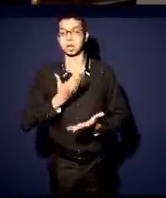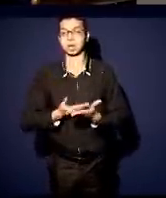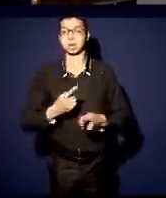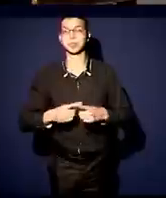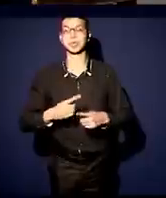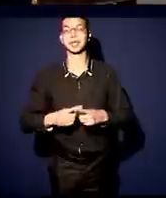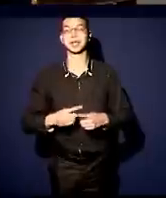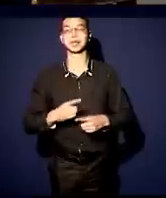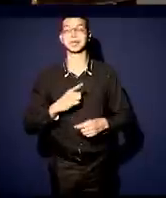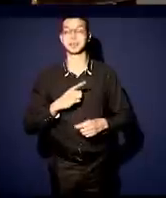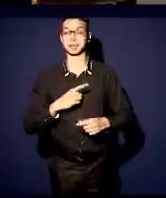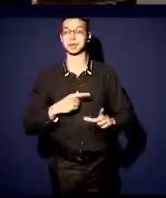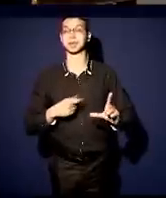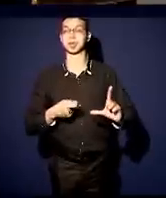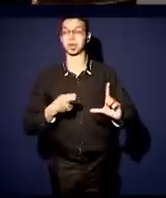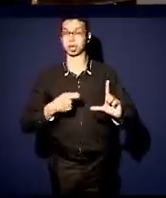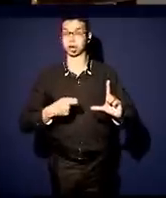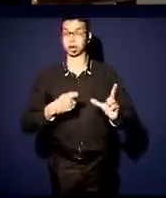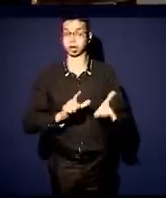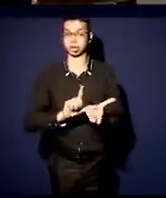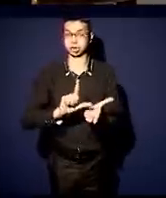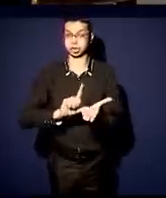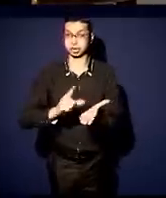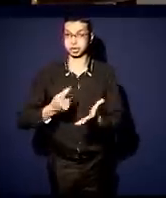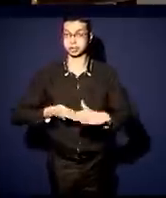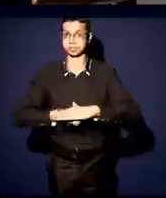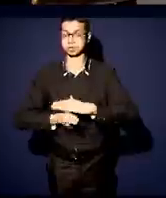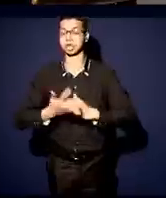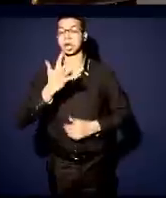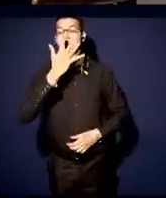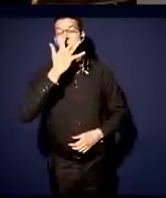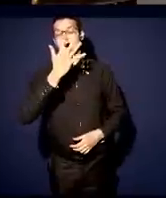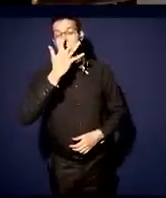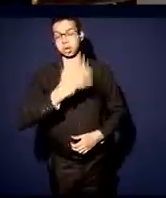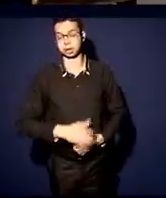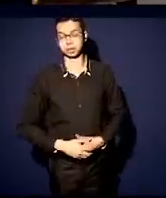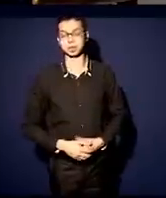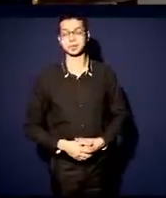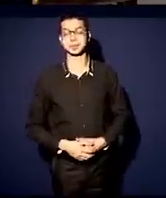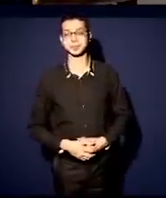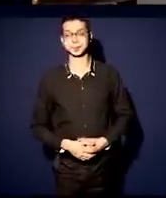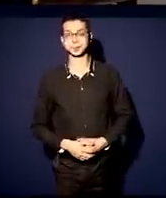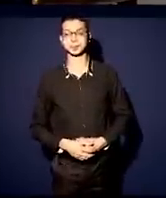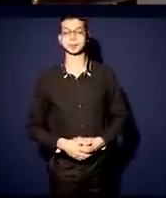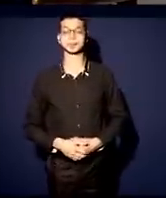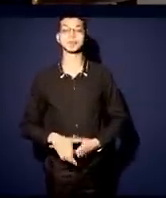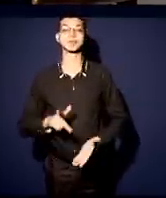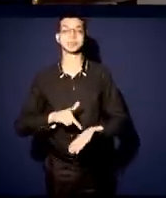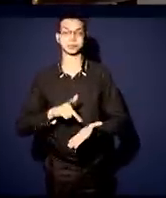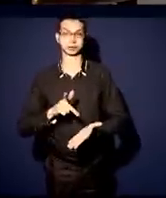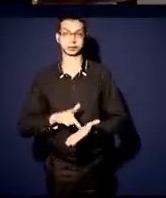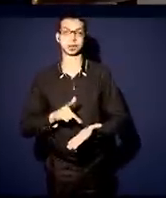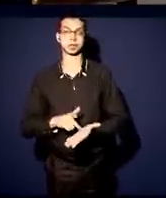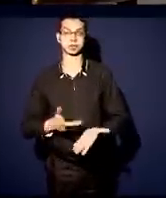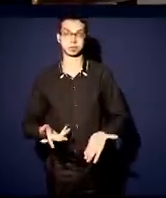esse nearshoring, it's happening. Né? É totalmente uma realidade